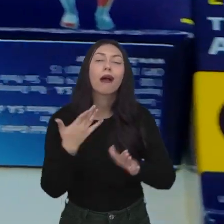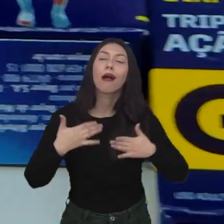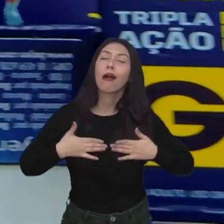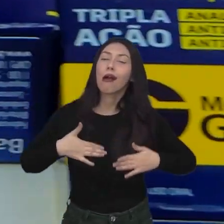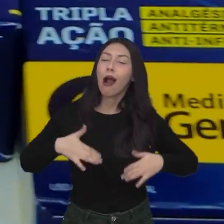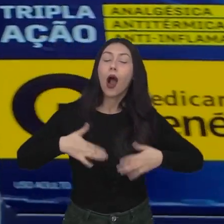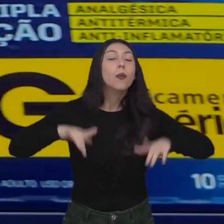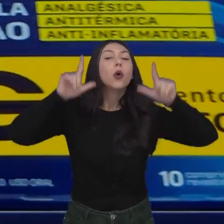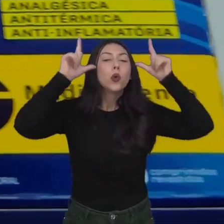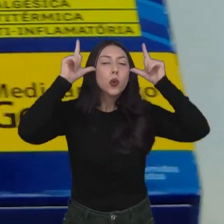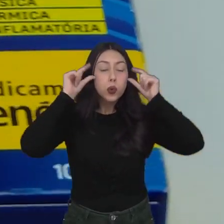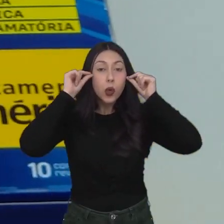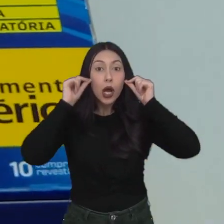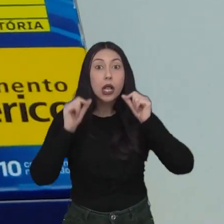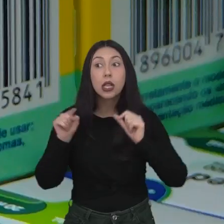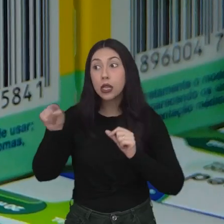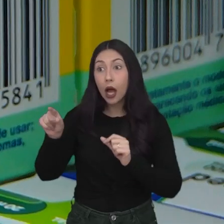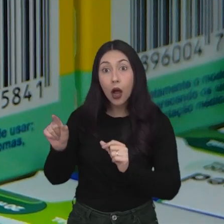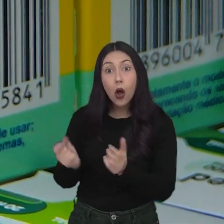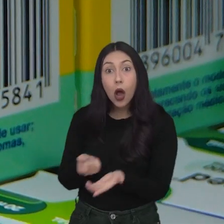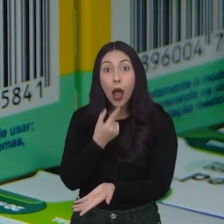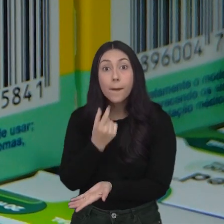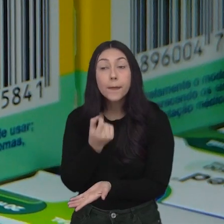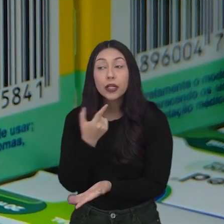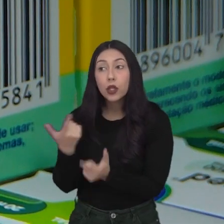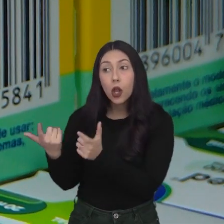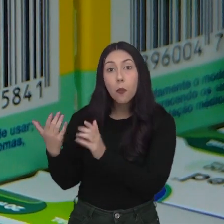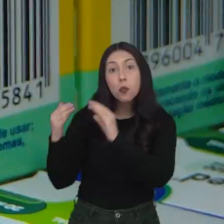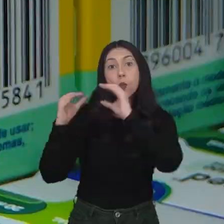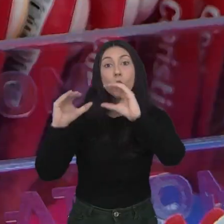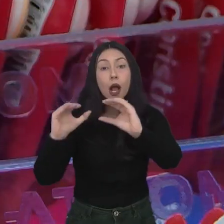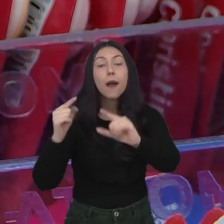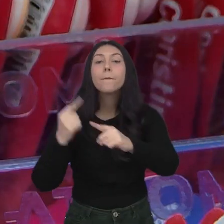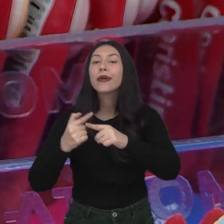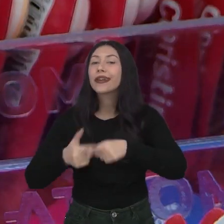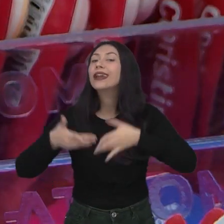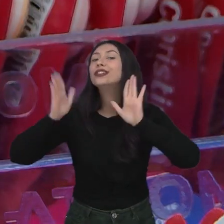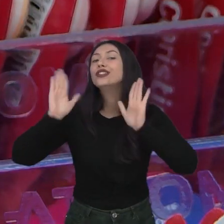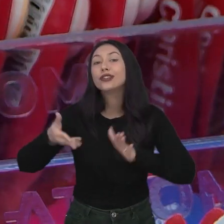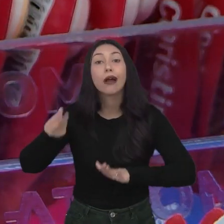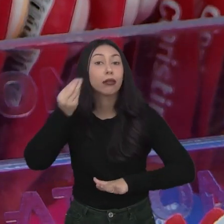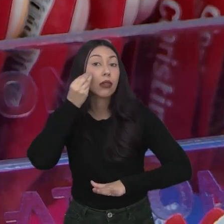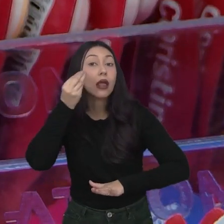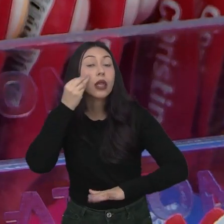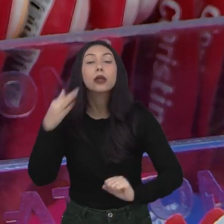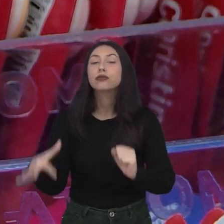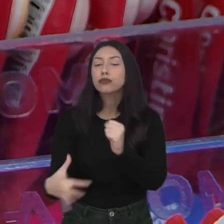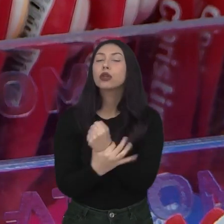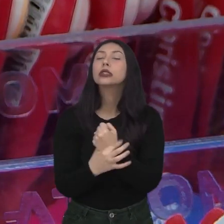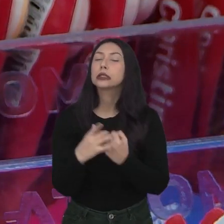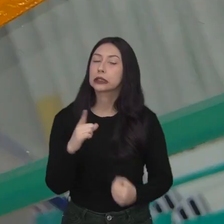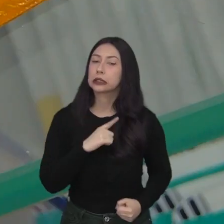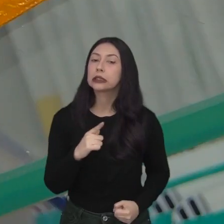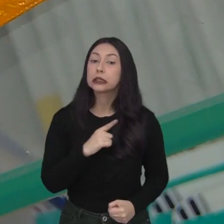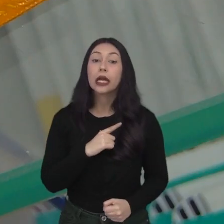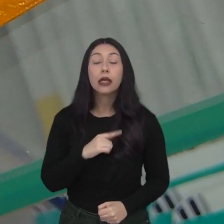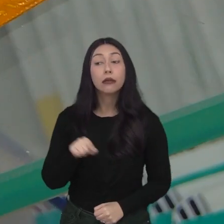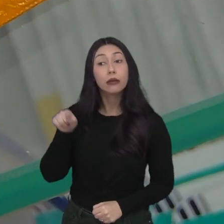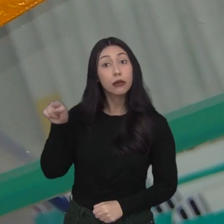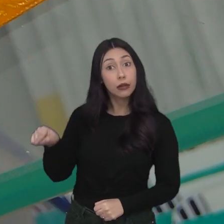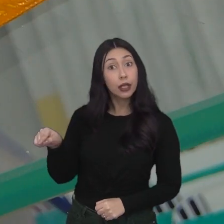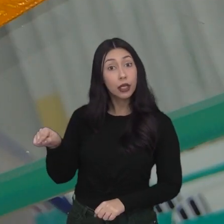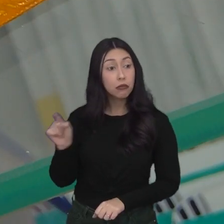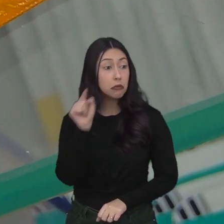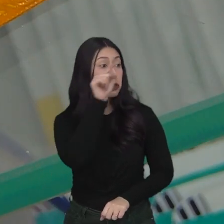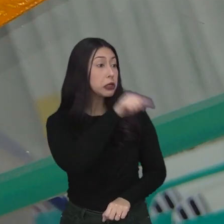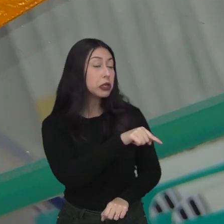compra pode ficar tranquilo. Se o remédio está na prateleira da farmácia, é porque já foi testado e é seguro. De